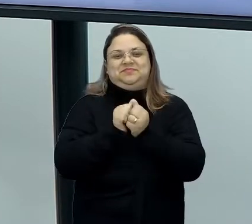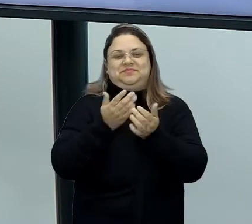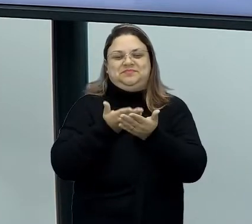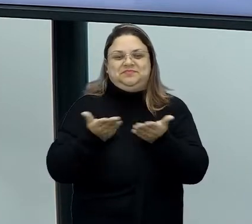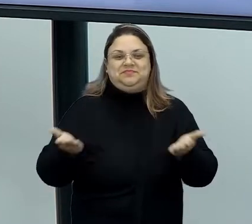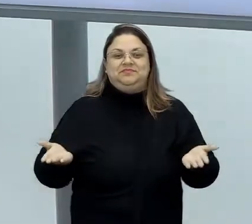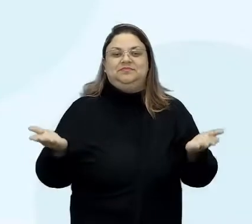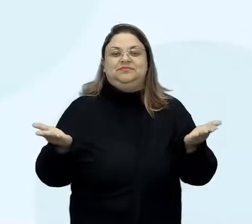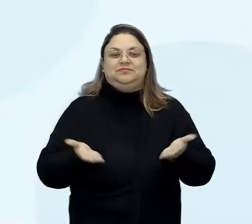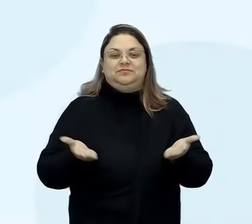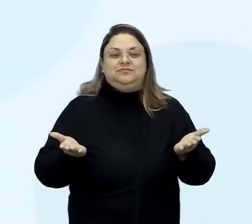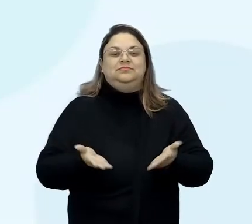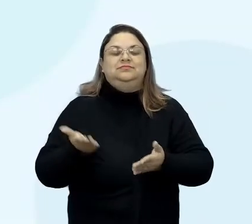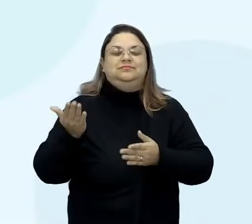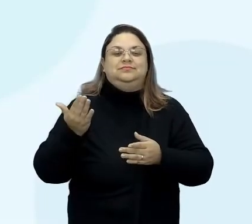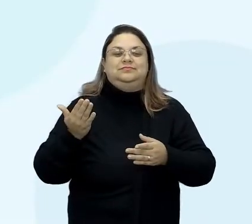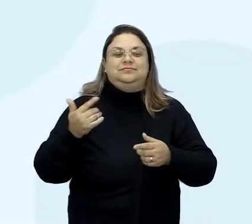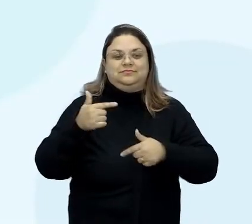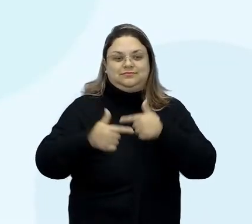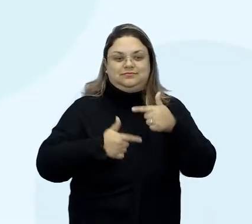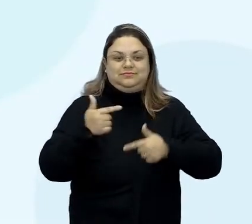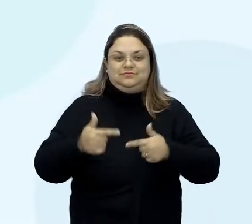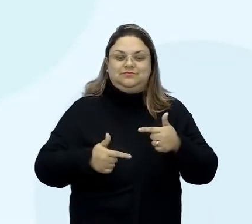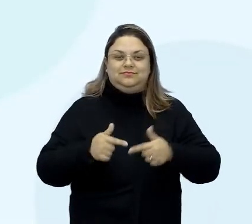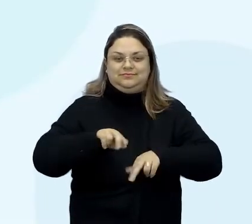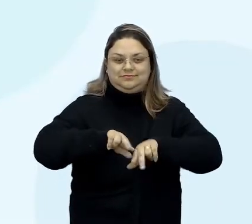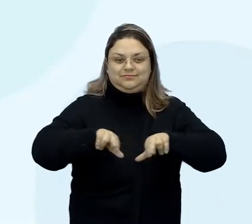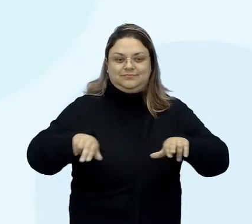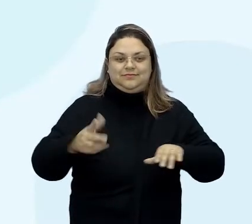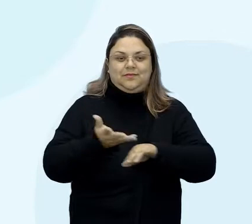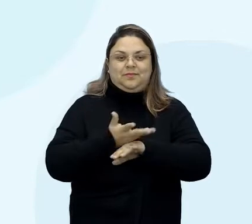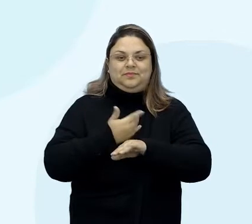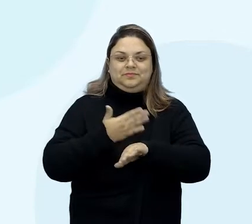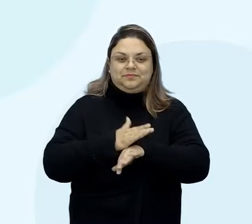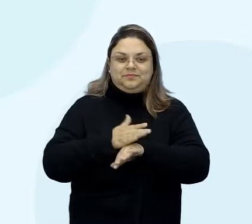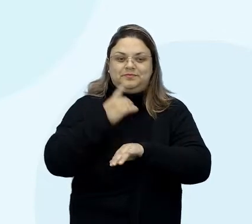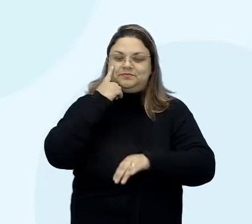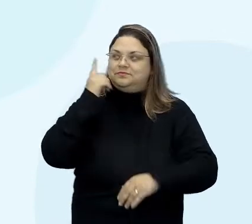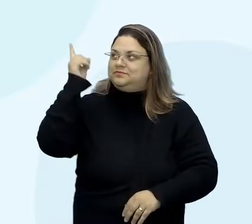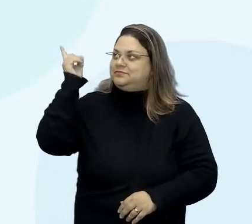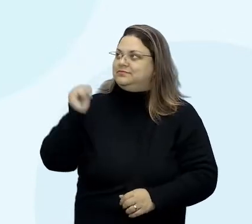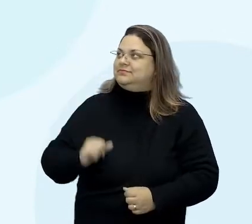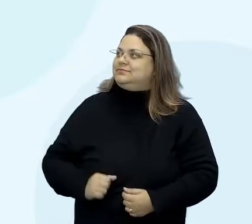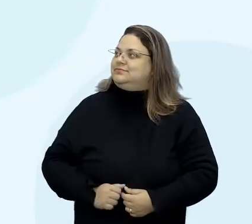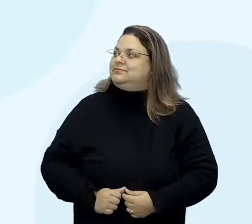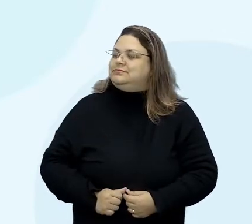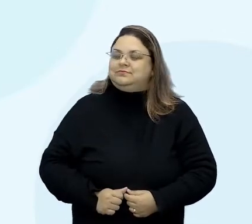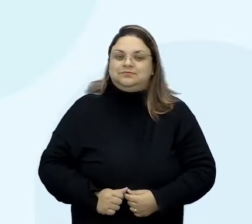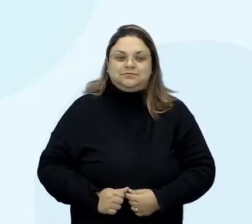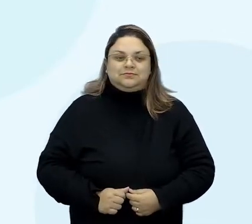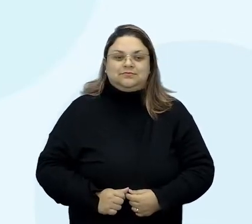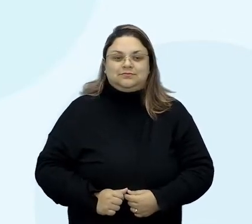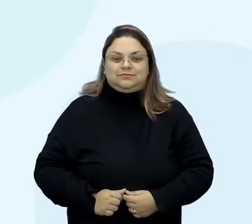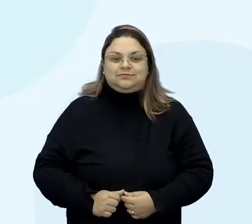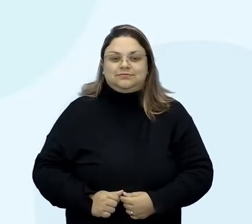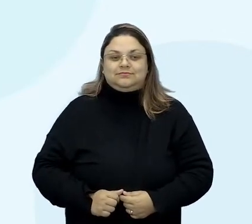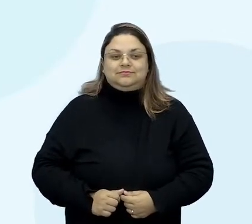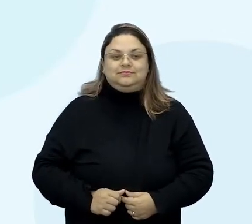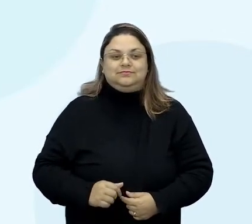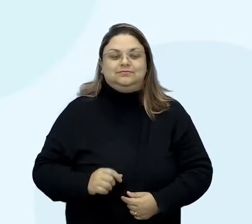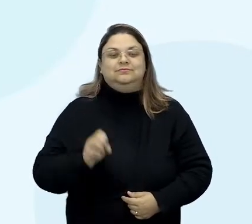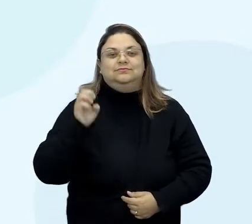vamos trabalhar durante essa atividade. É a competência 3, que é, olha,